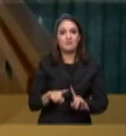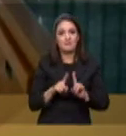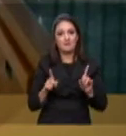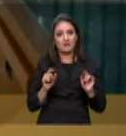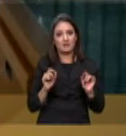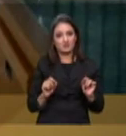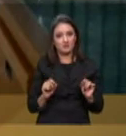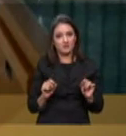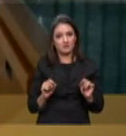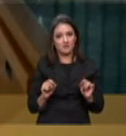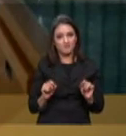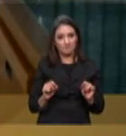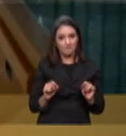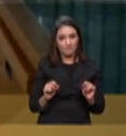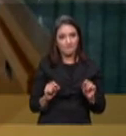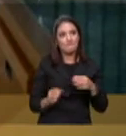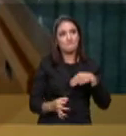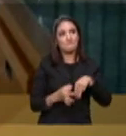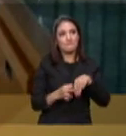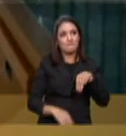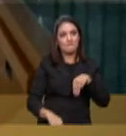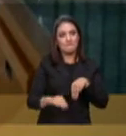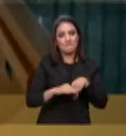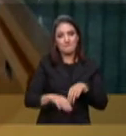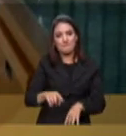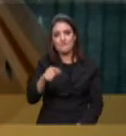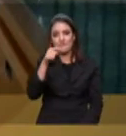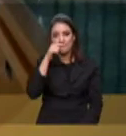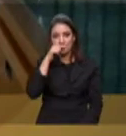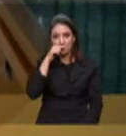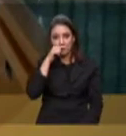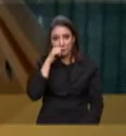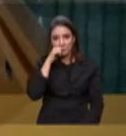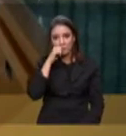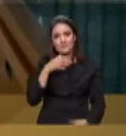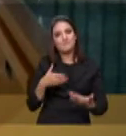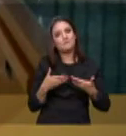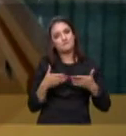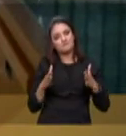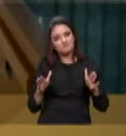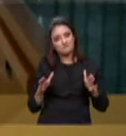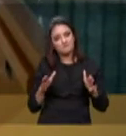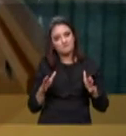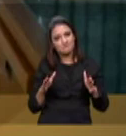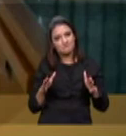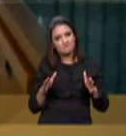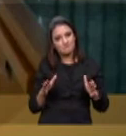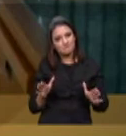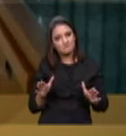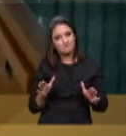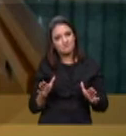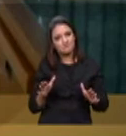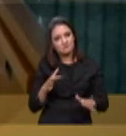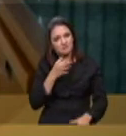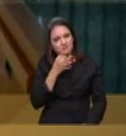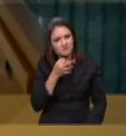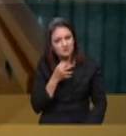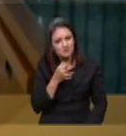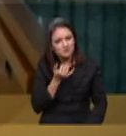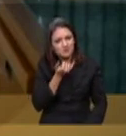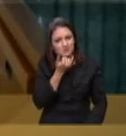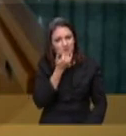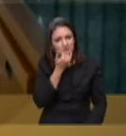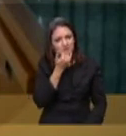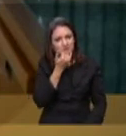sessão inaugural, o ministro Edson Fachin, que agora assumirá aproximadamente o tribunal, disse que isto não representava